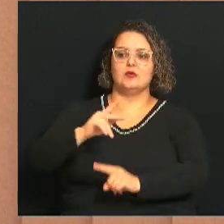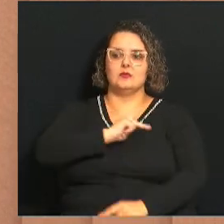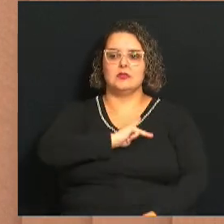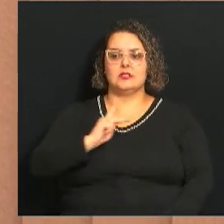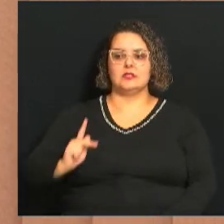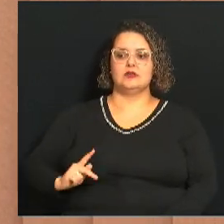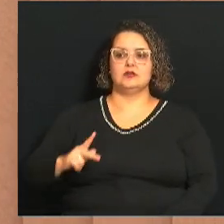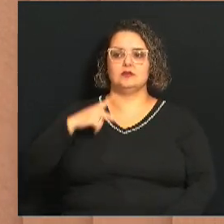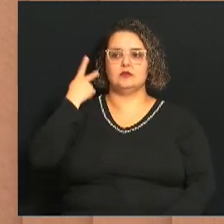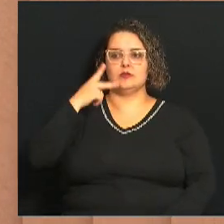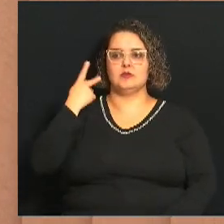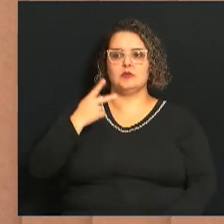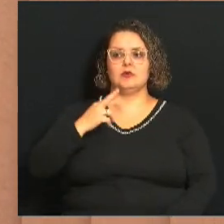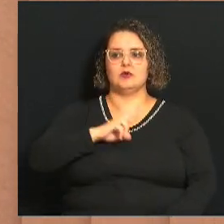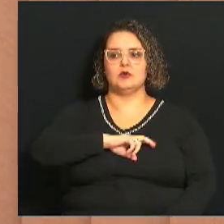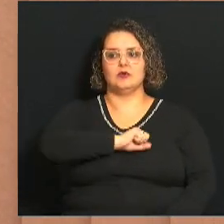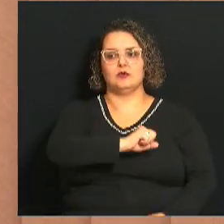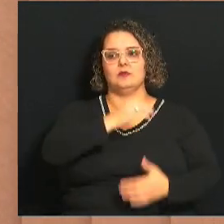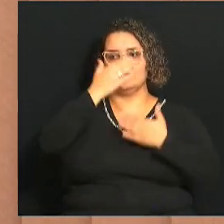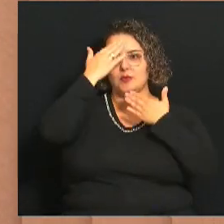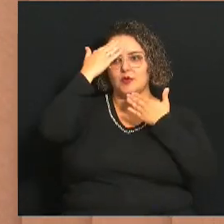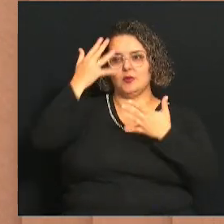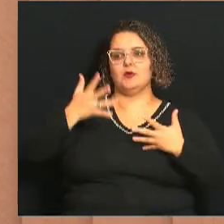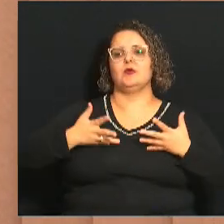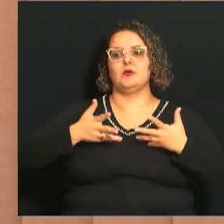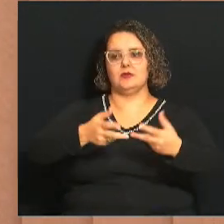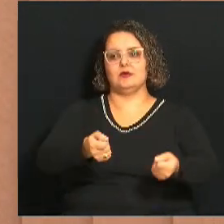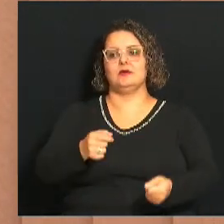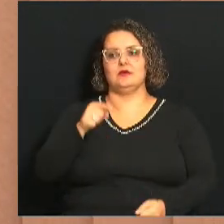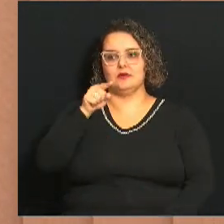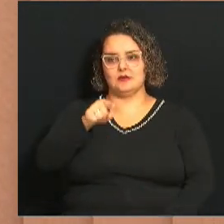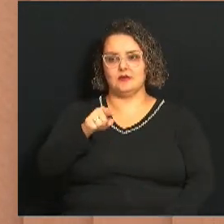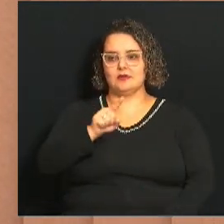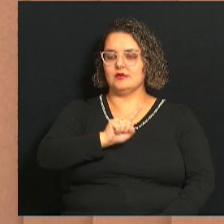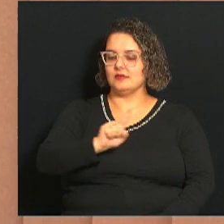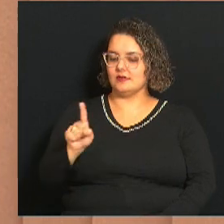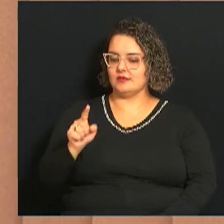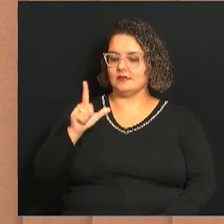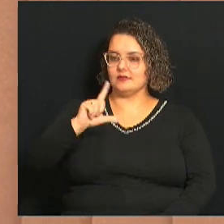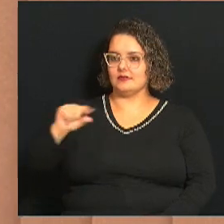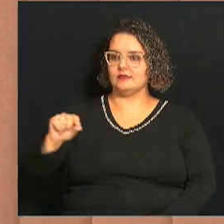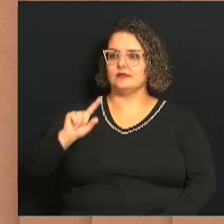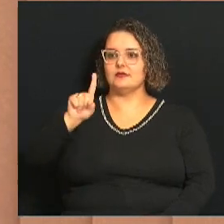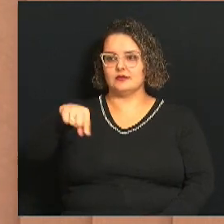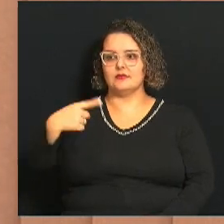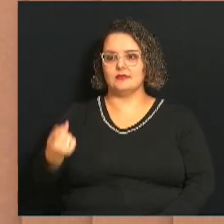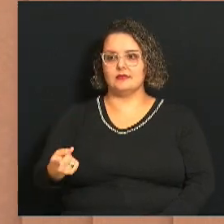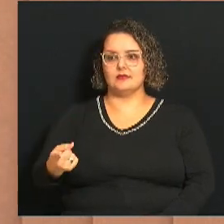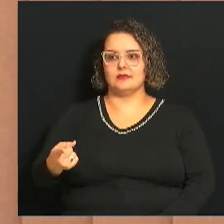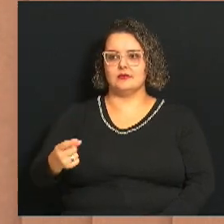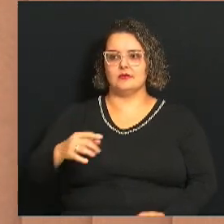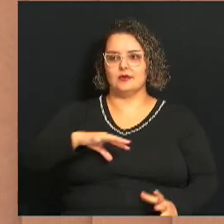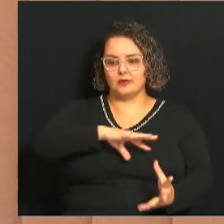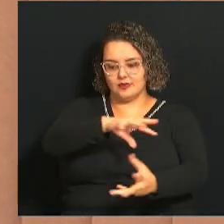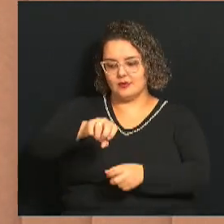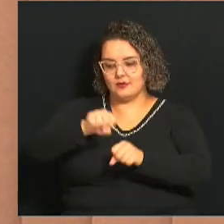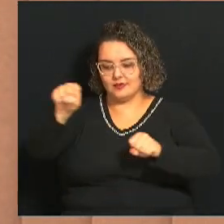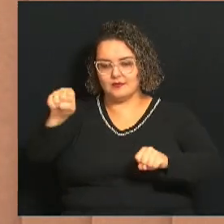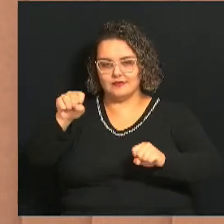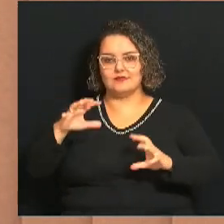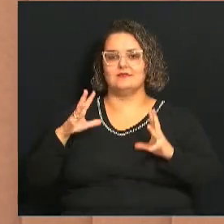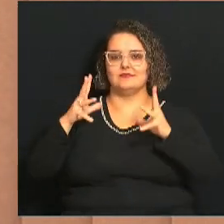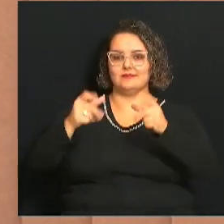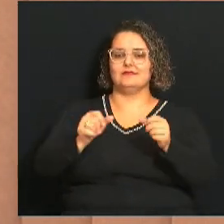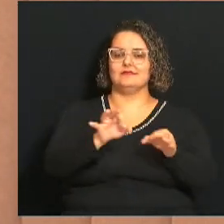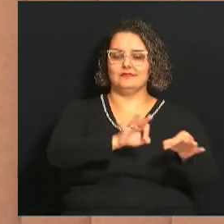Rossini. Fica aqui o meu agradecimento e o convite para que você não saia daí, porque a seguir tem o Universo Épico e também toda a nossa